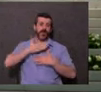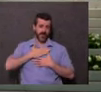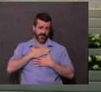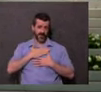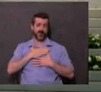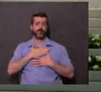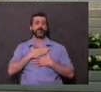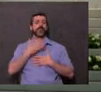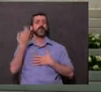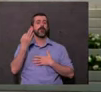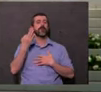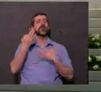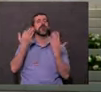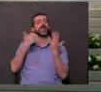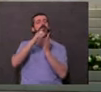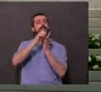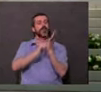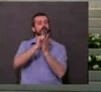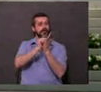ouvíamos no Santo Evangelho.